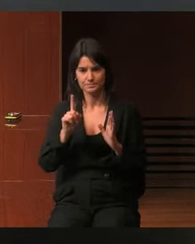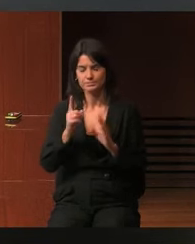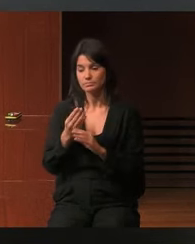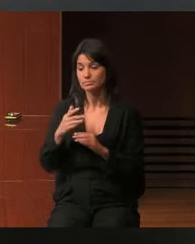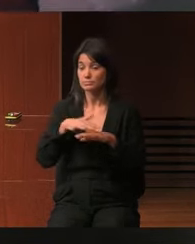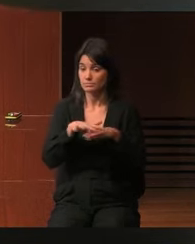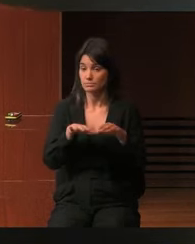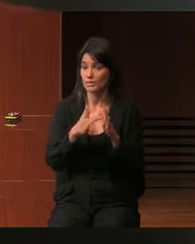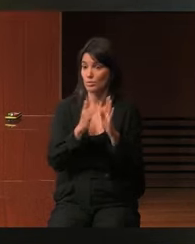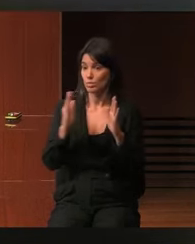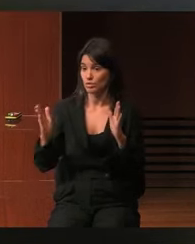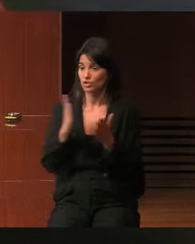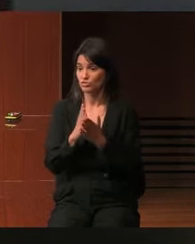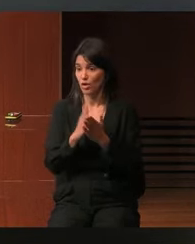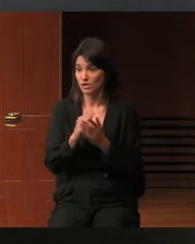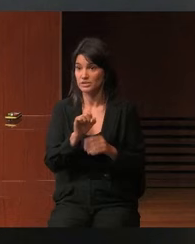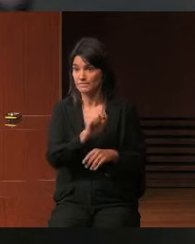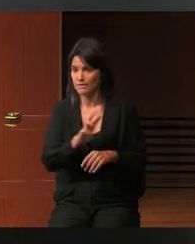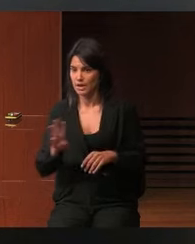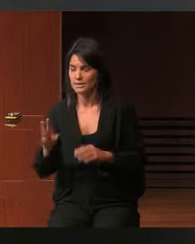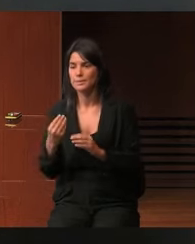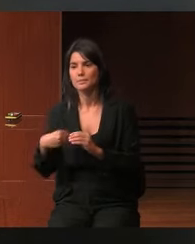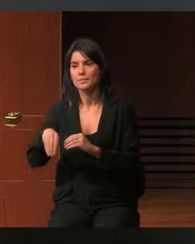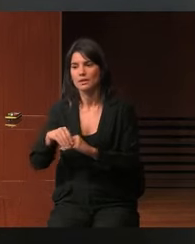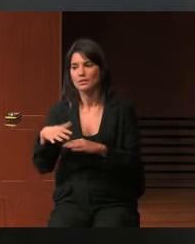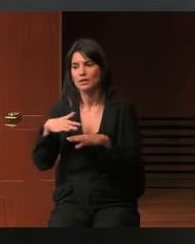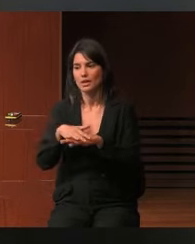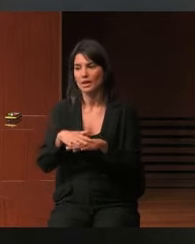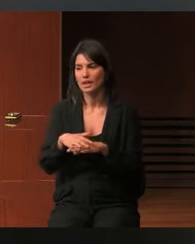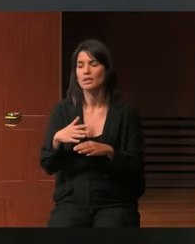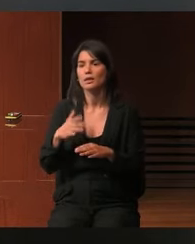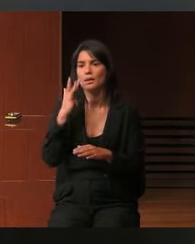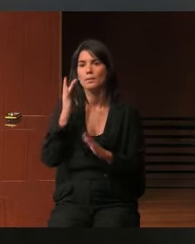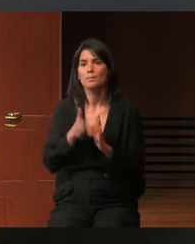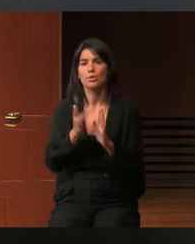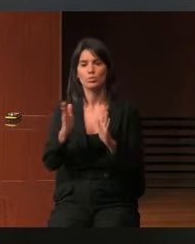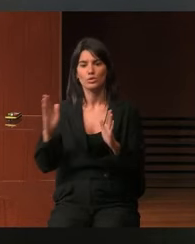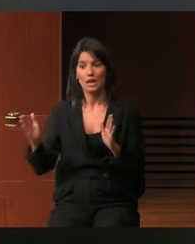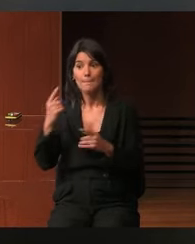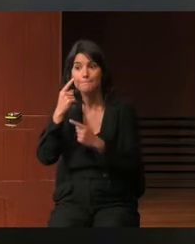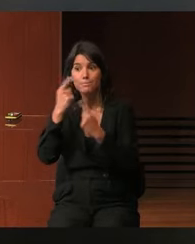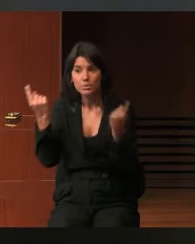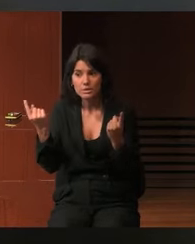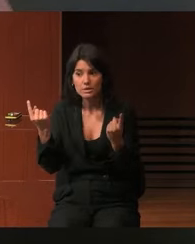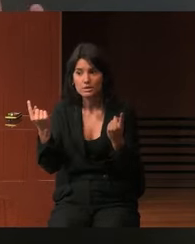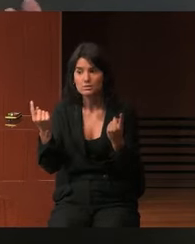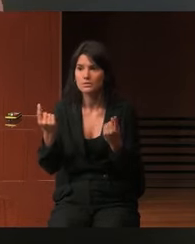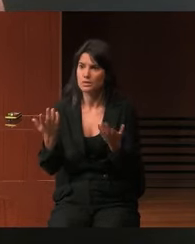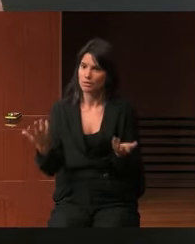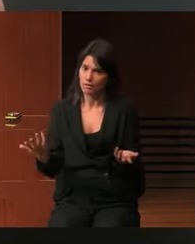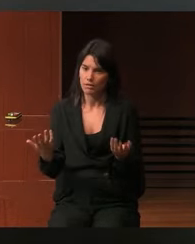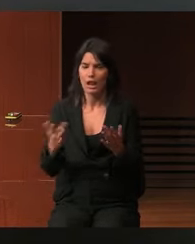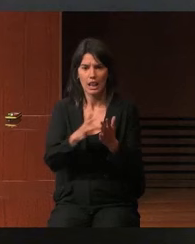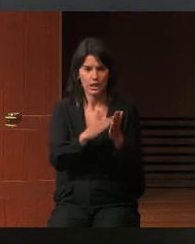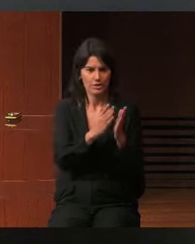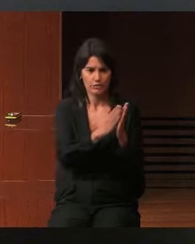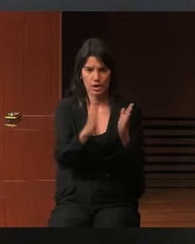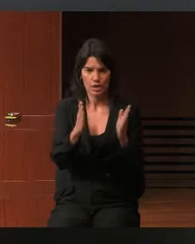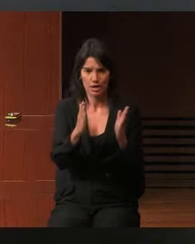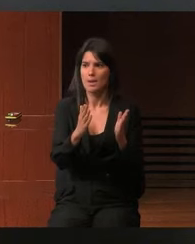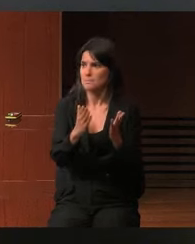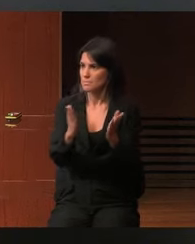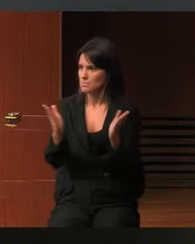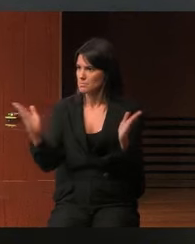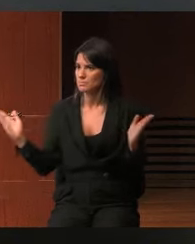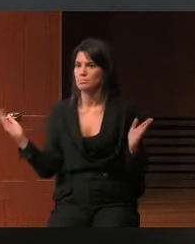à rede de bibliotecas escolares, a rede de bibliotecas públicas, esse universo estende-se muito. E,